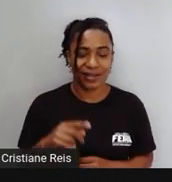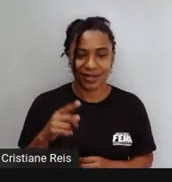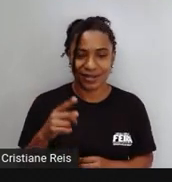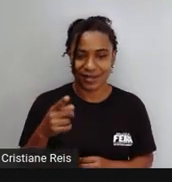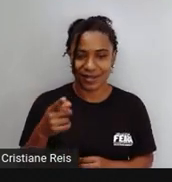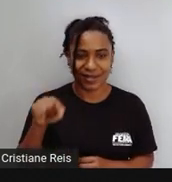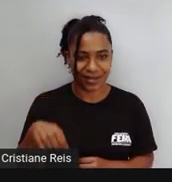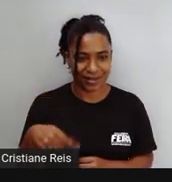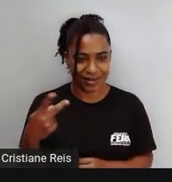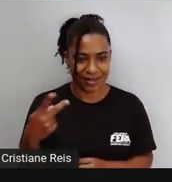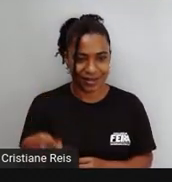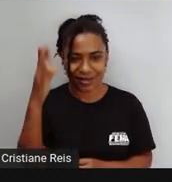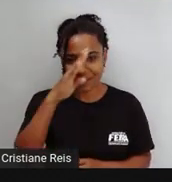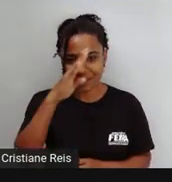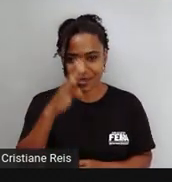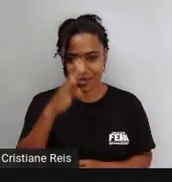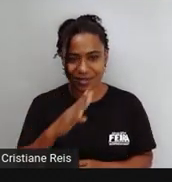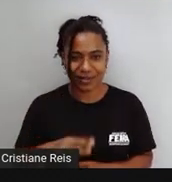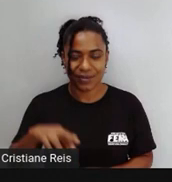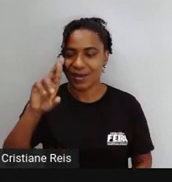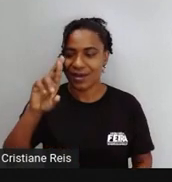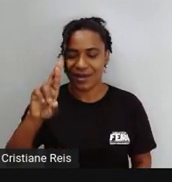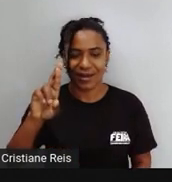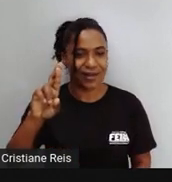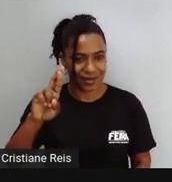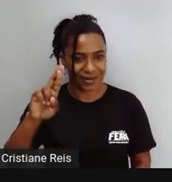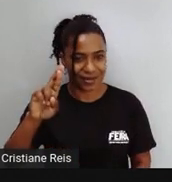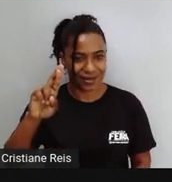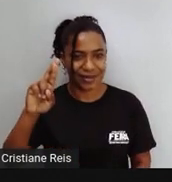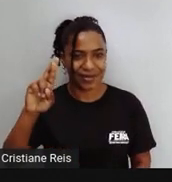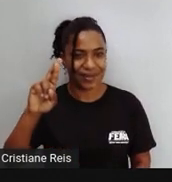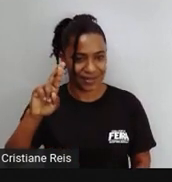S cifrão. Eles utilizam apenas o S cifrão.